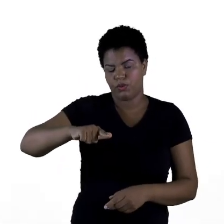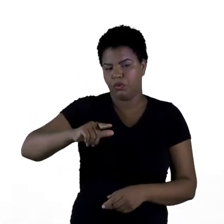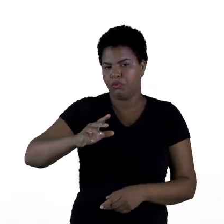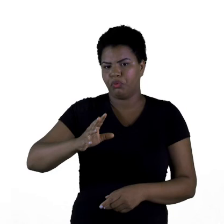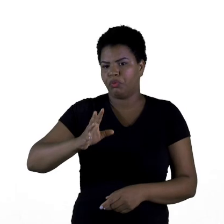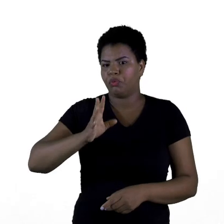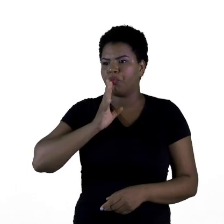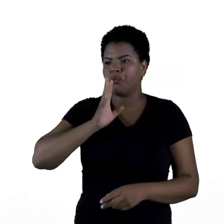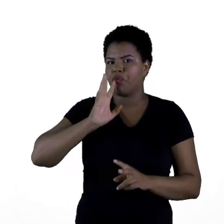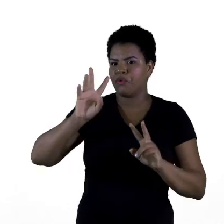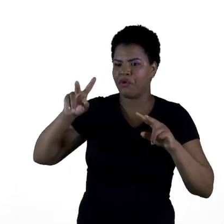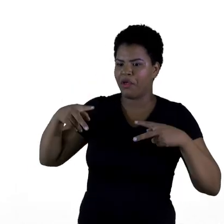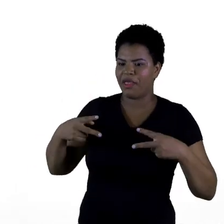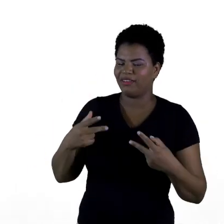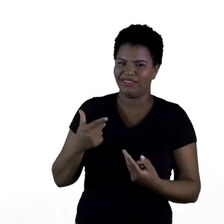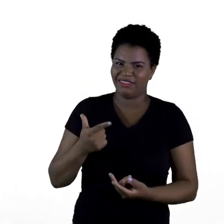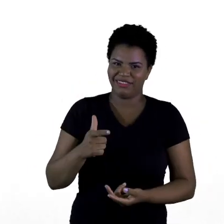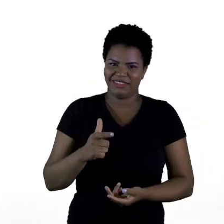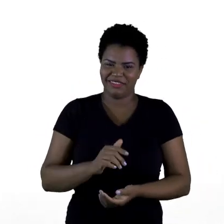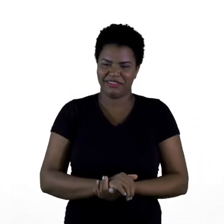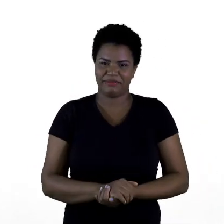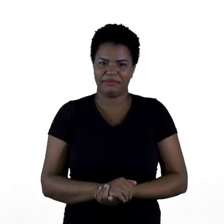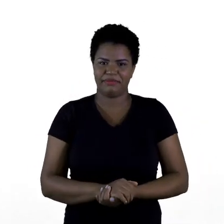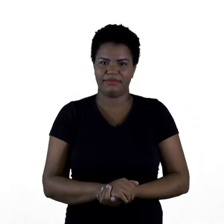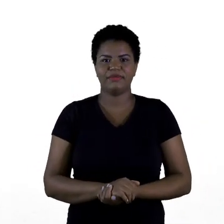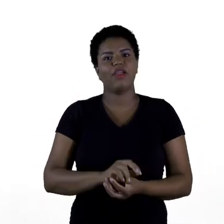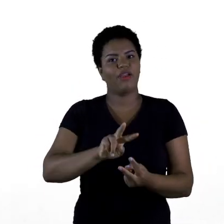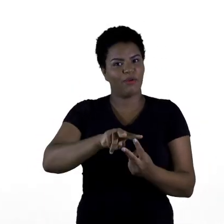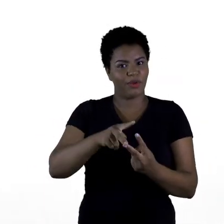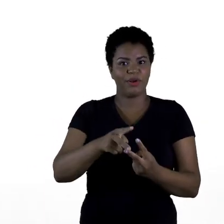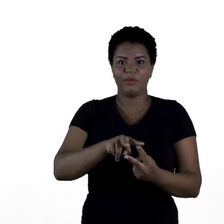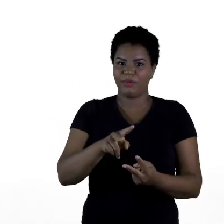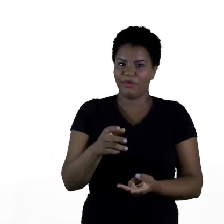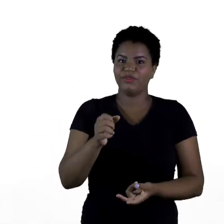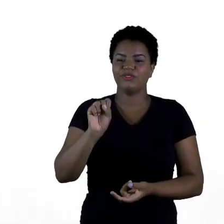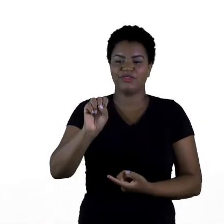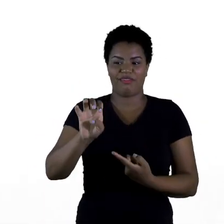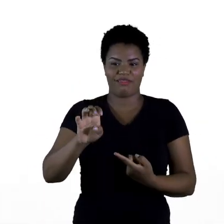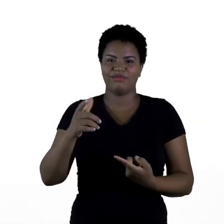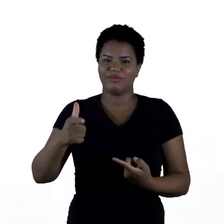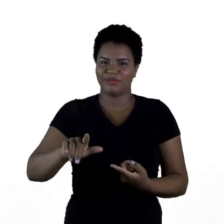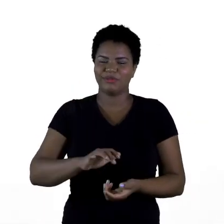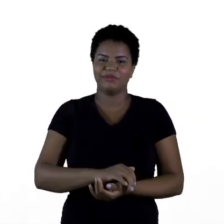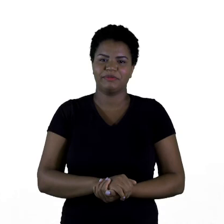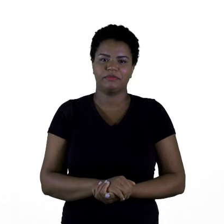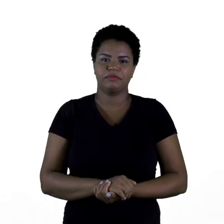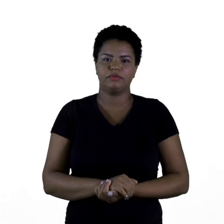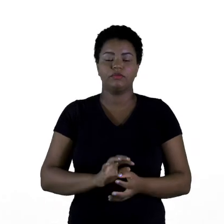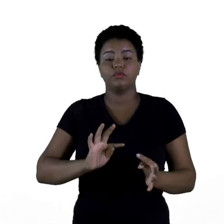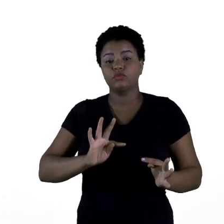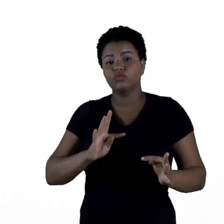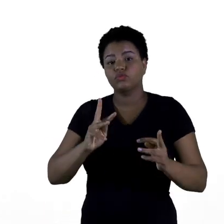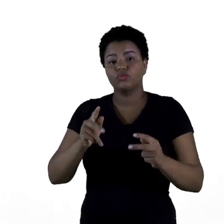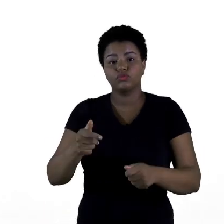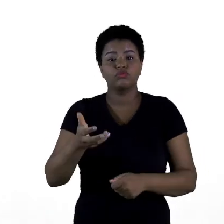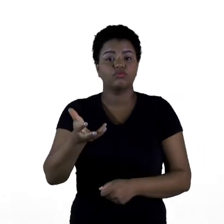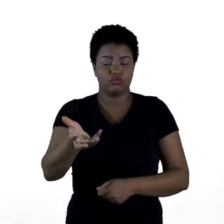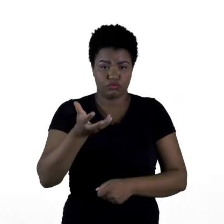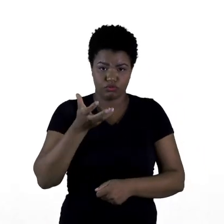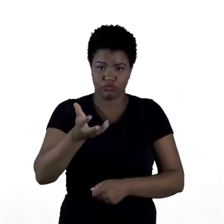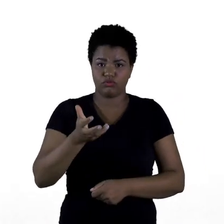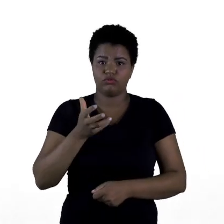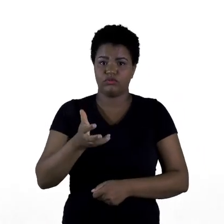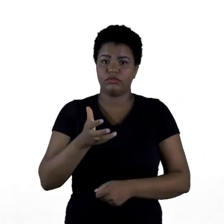reconheceria. Olha o se novamente, outra hipótese. Tudo que quiser,